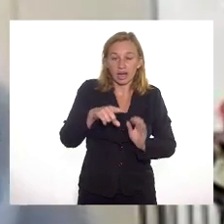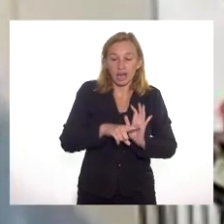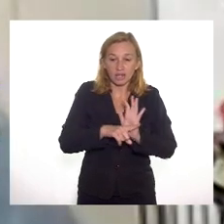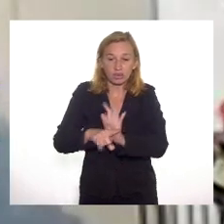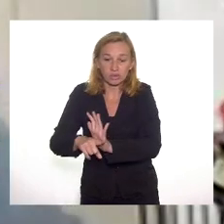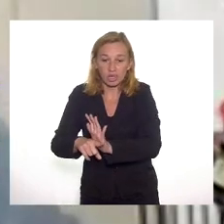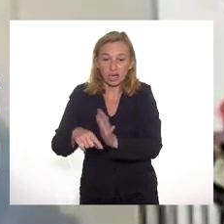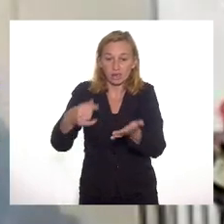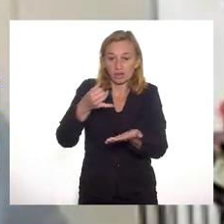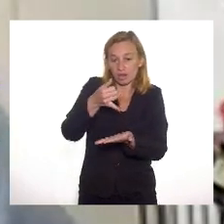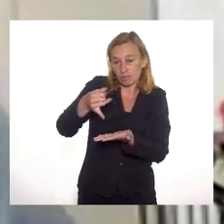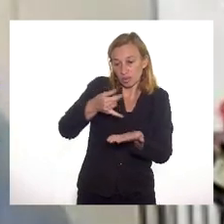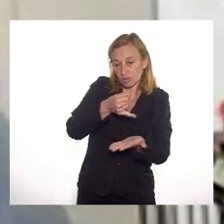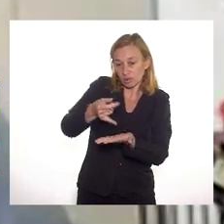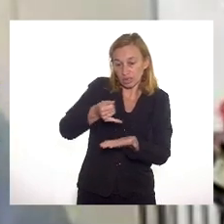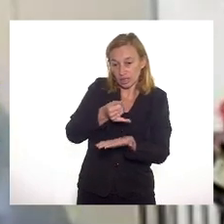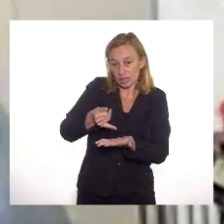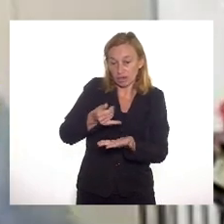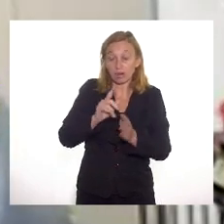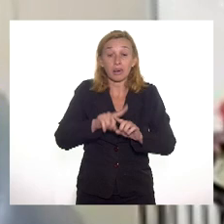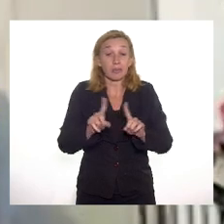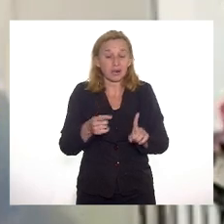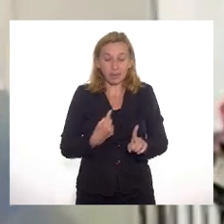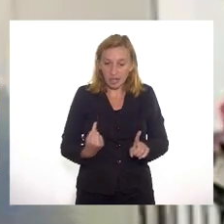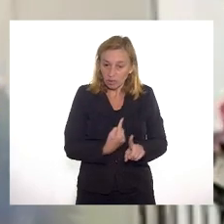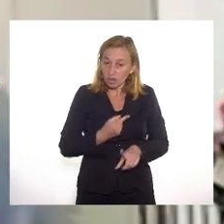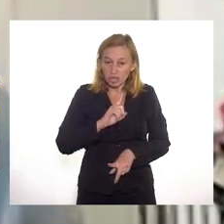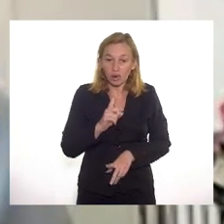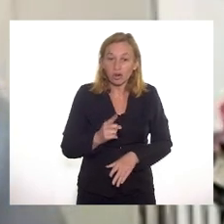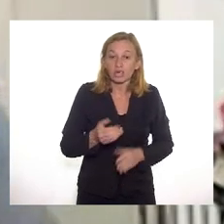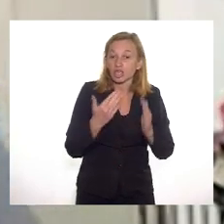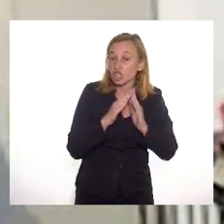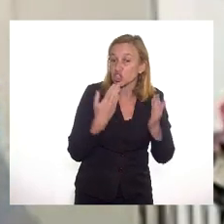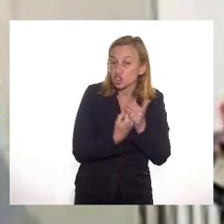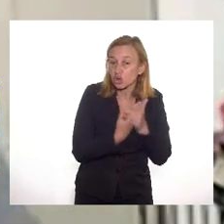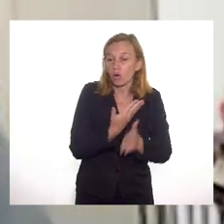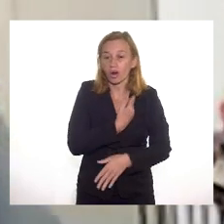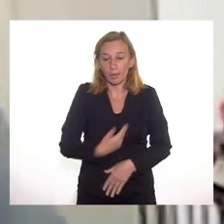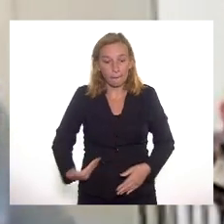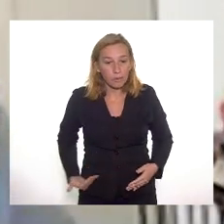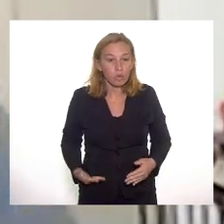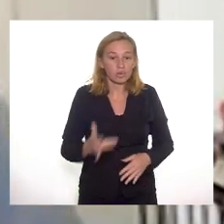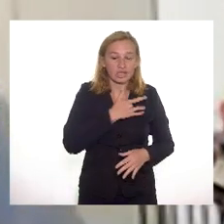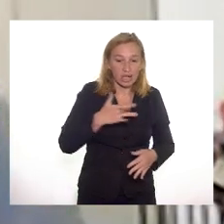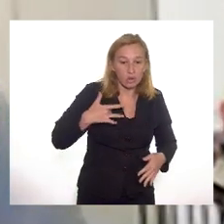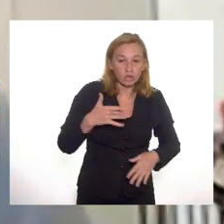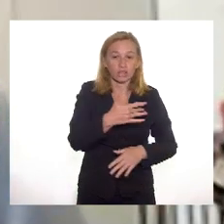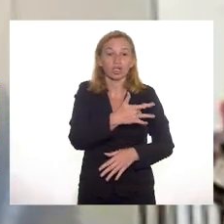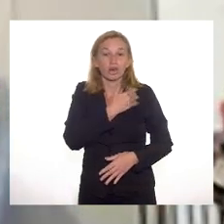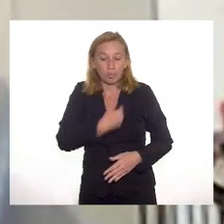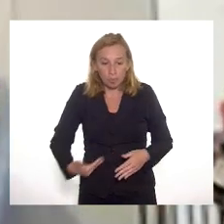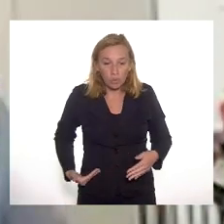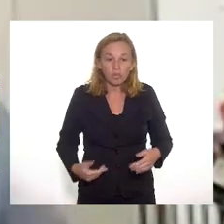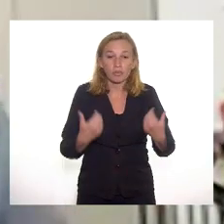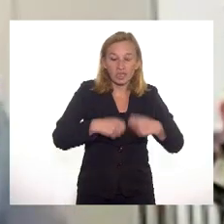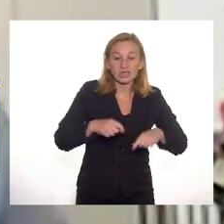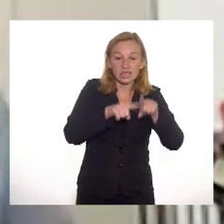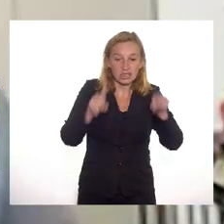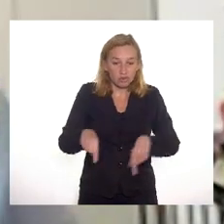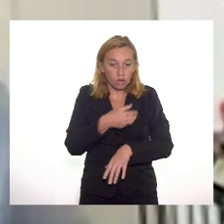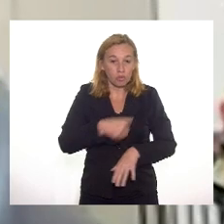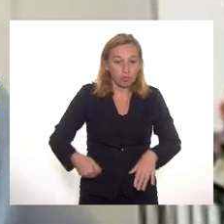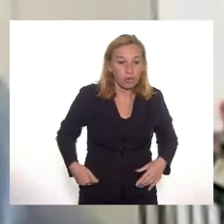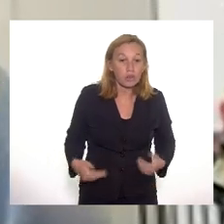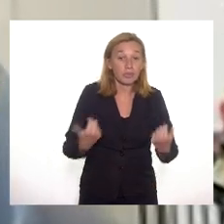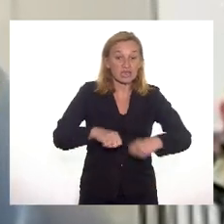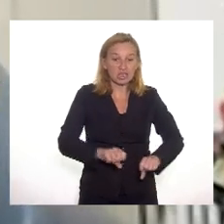seus agentes. E para a gente, não. Para ter escola pública, para ter saúde pública, tem que ter servidor público. E para ter servidor público, tem que